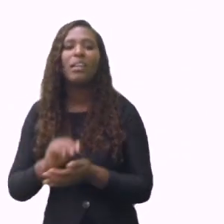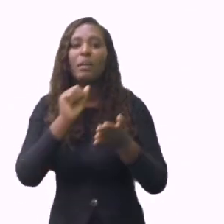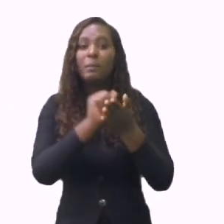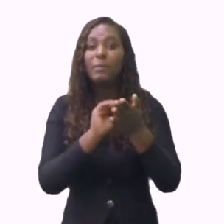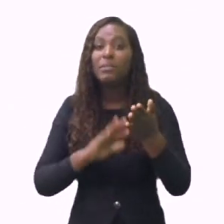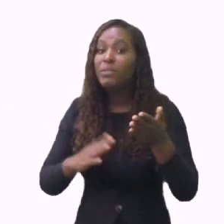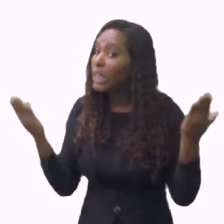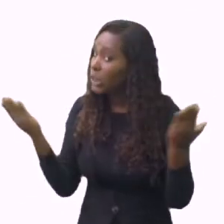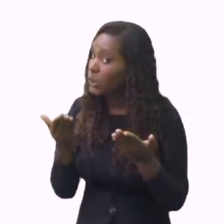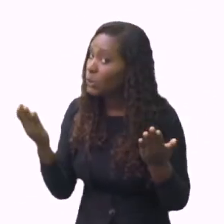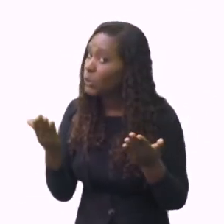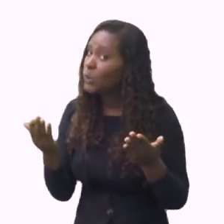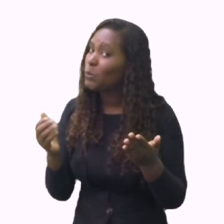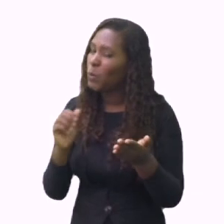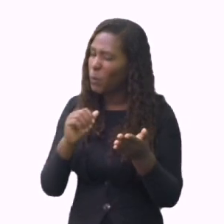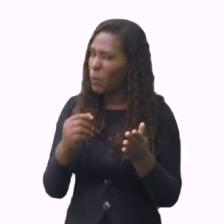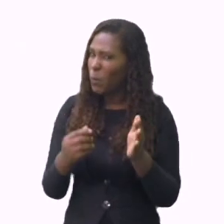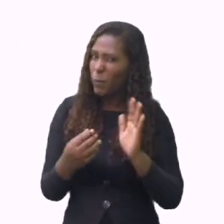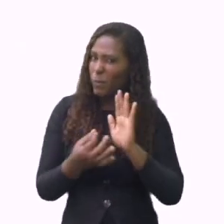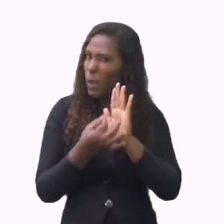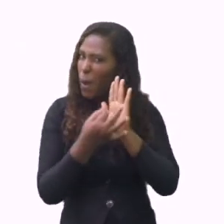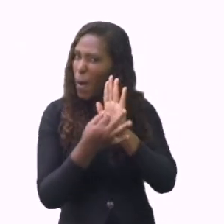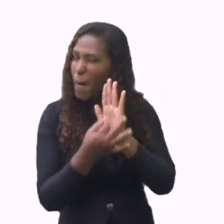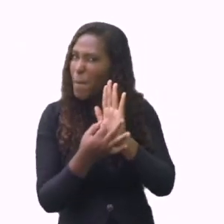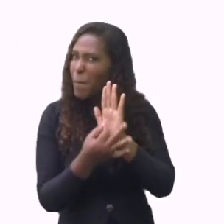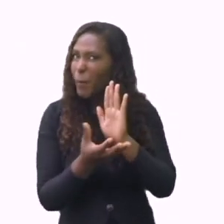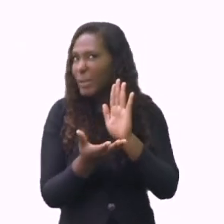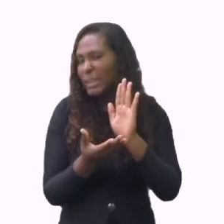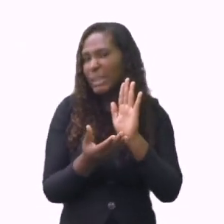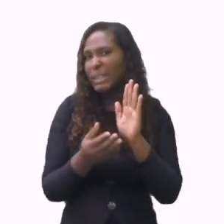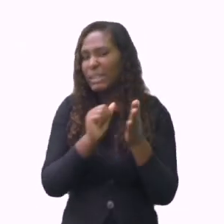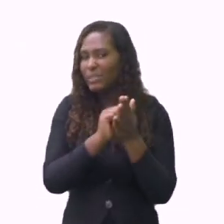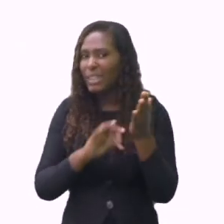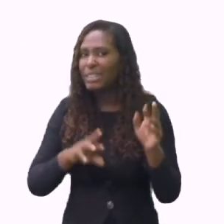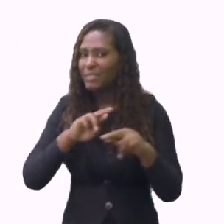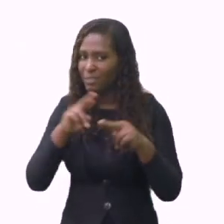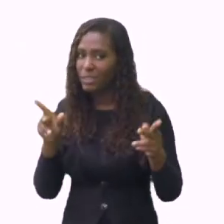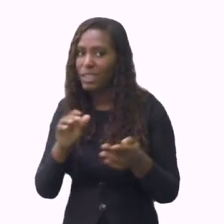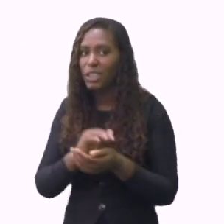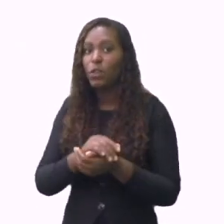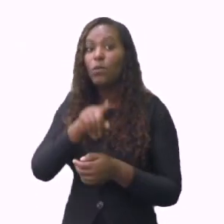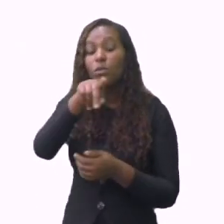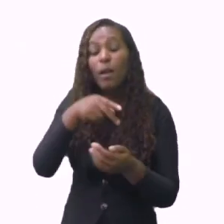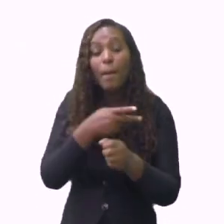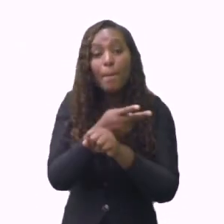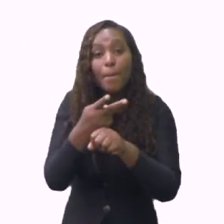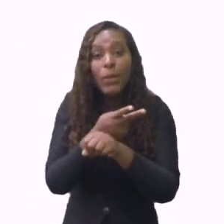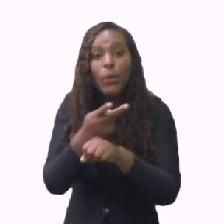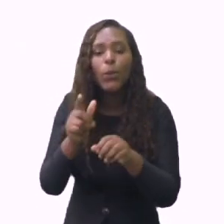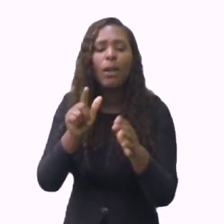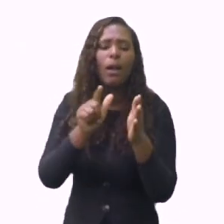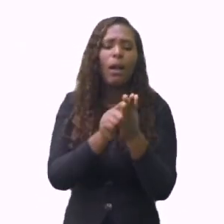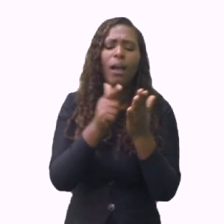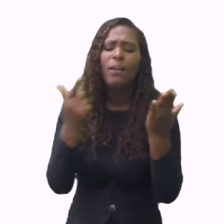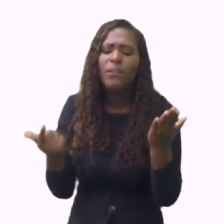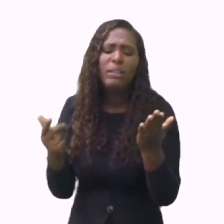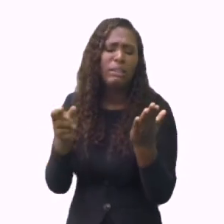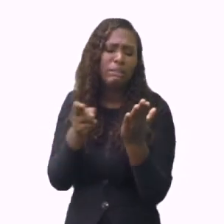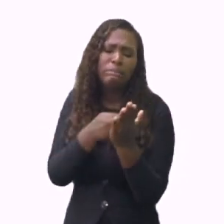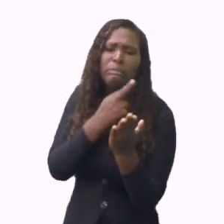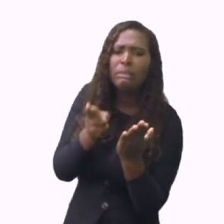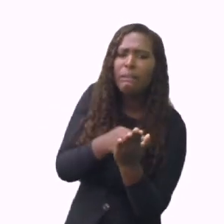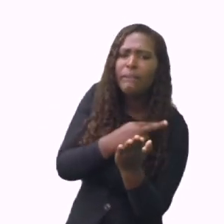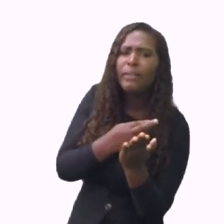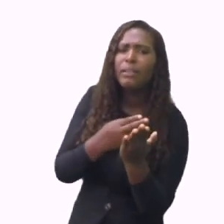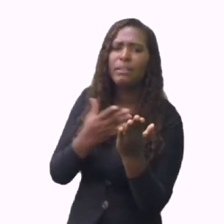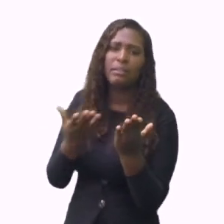atividade diferente. Você vai procurar em algum texto, pode ser revista, jornais, pode ser panfleto, algum texto que você tem em